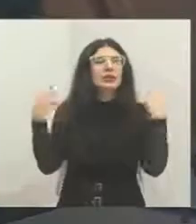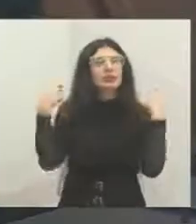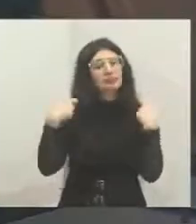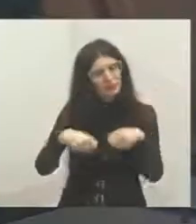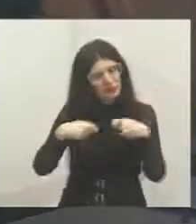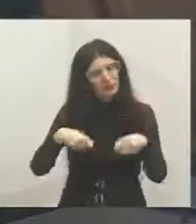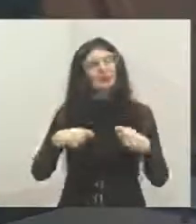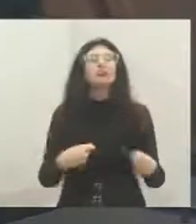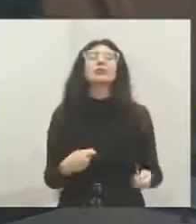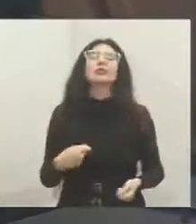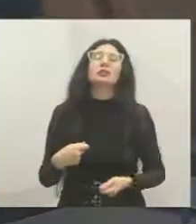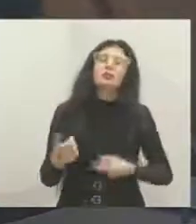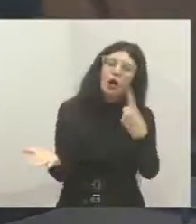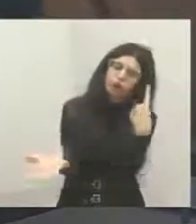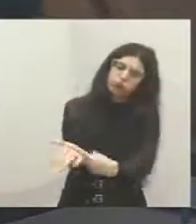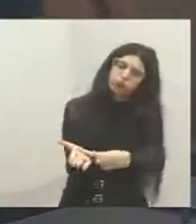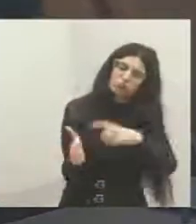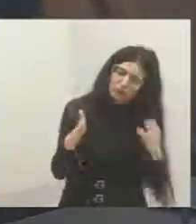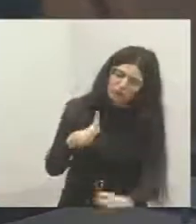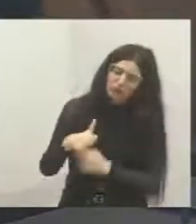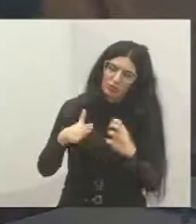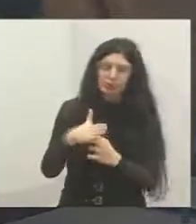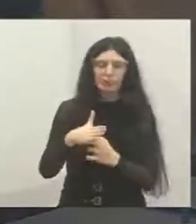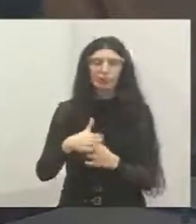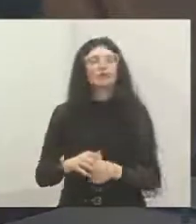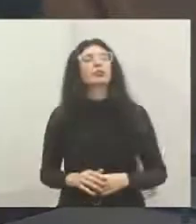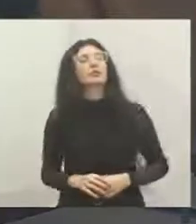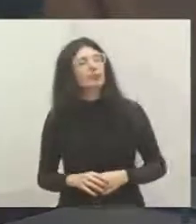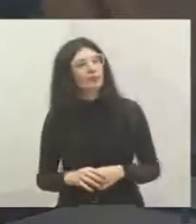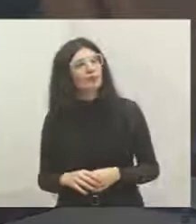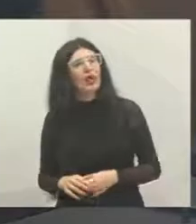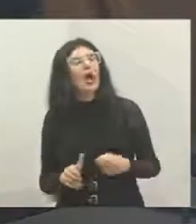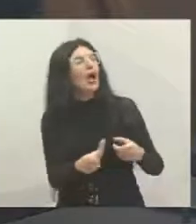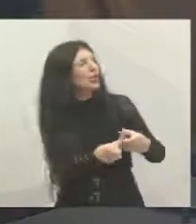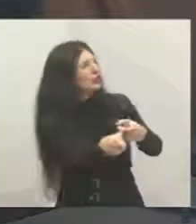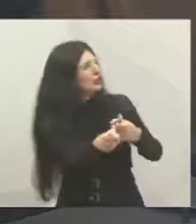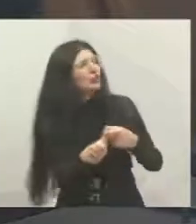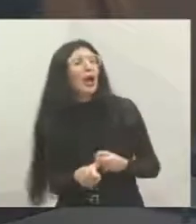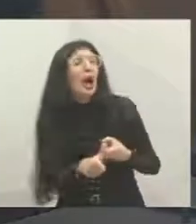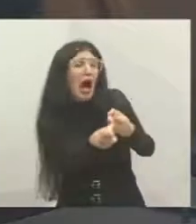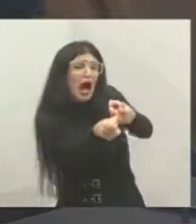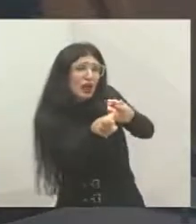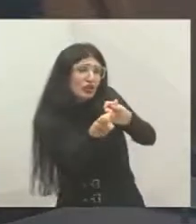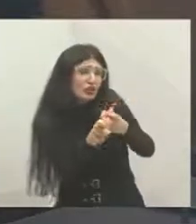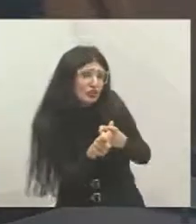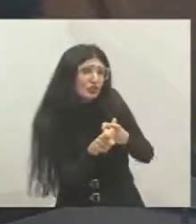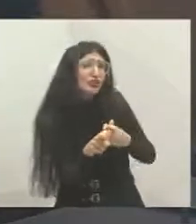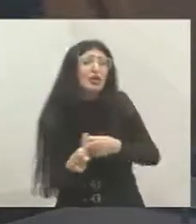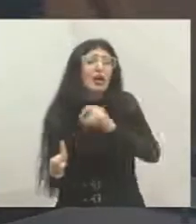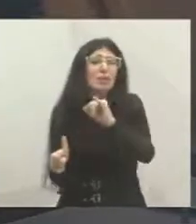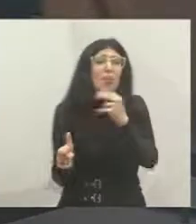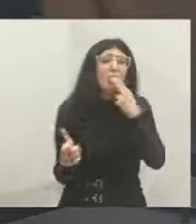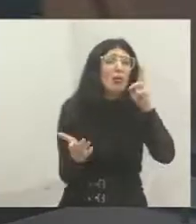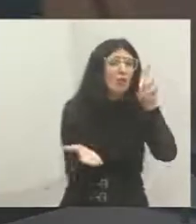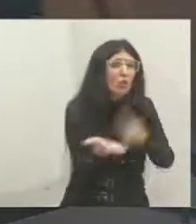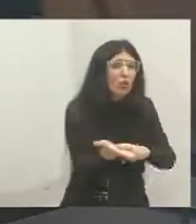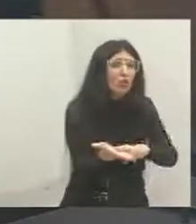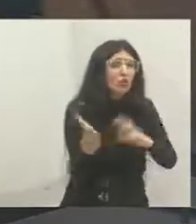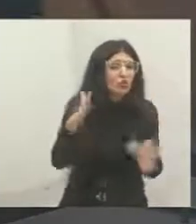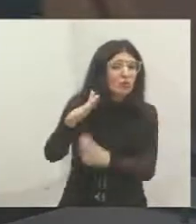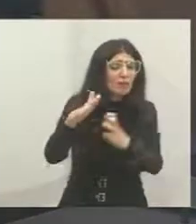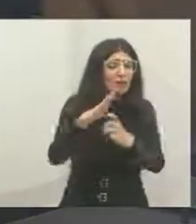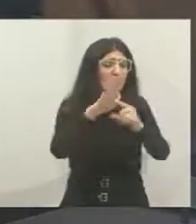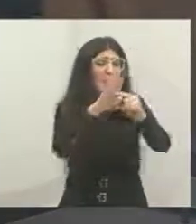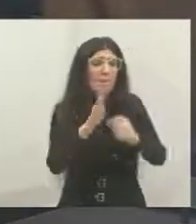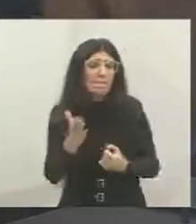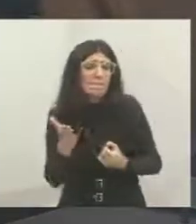empresas, que ela pagaria as dívidas de imposto ou um outro encargo para a prefeitura, ela vai direcionar, assim como tem